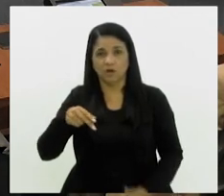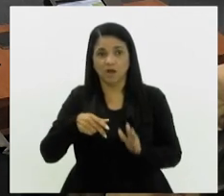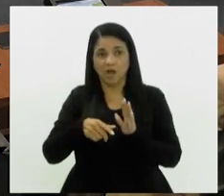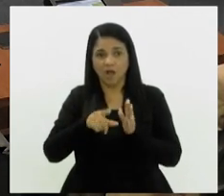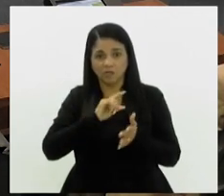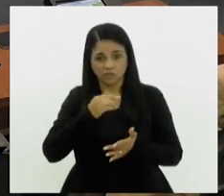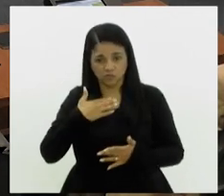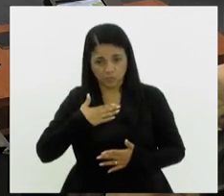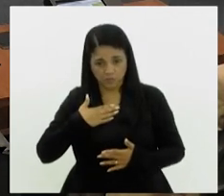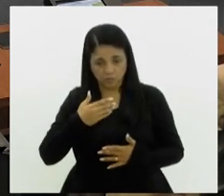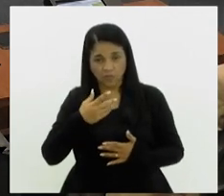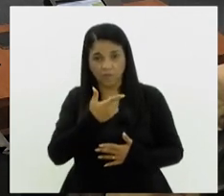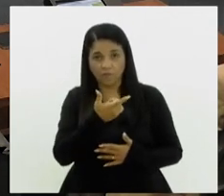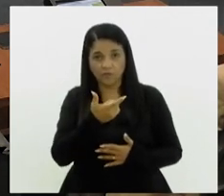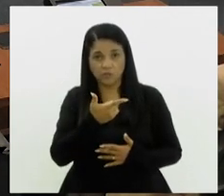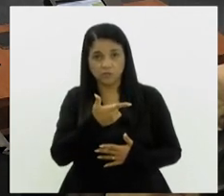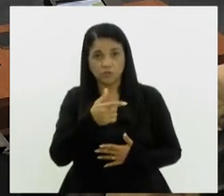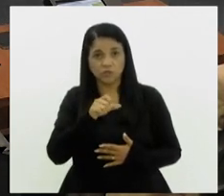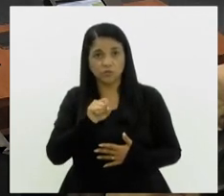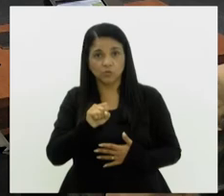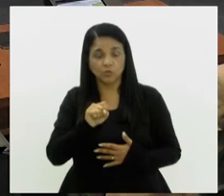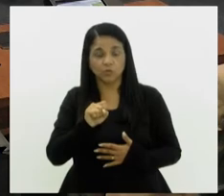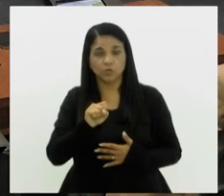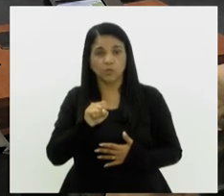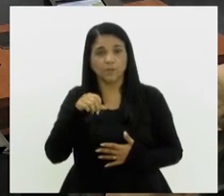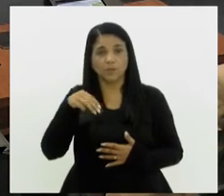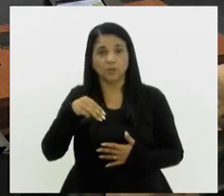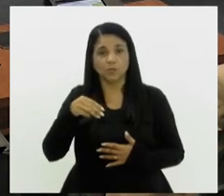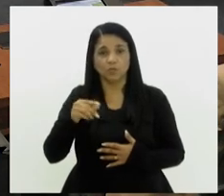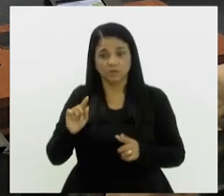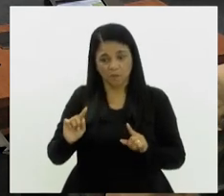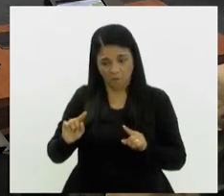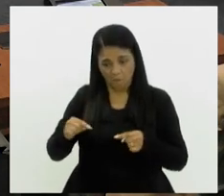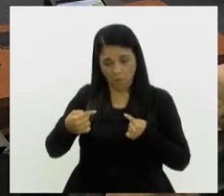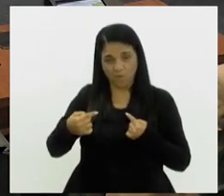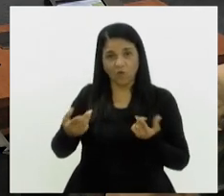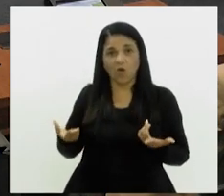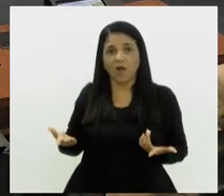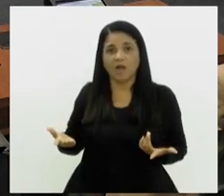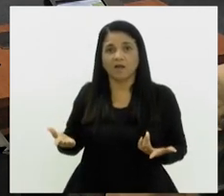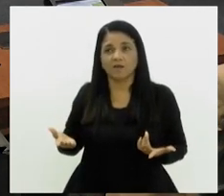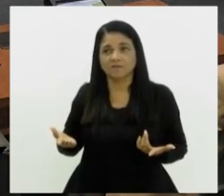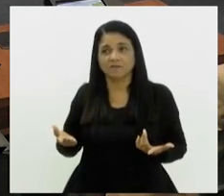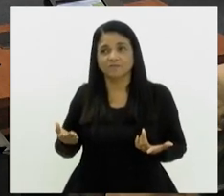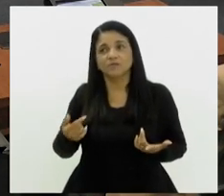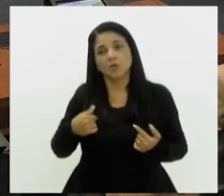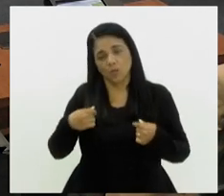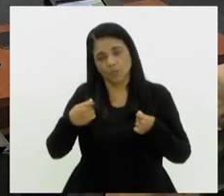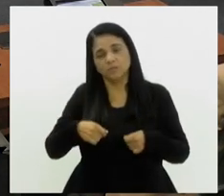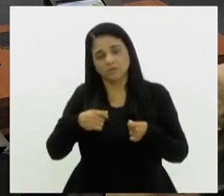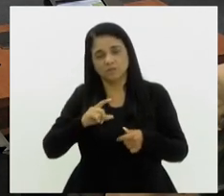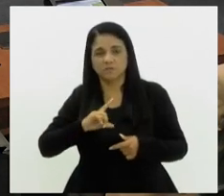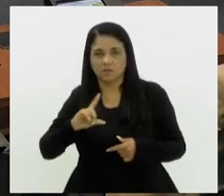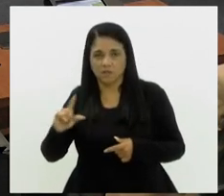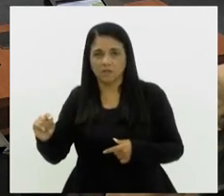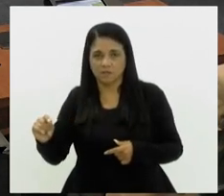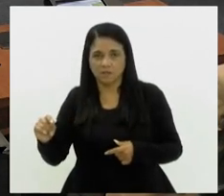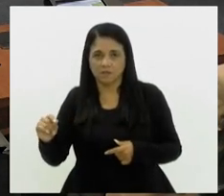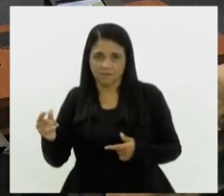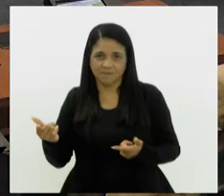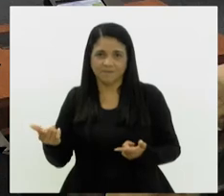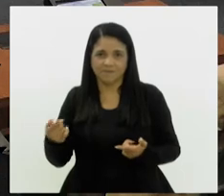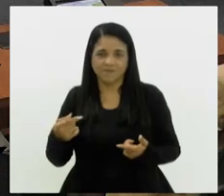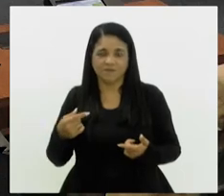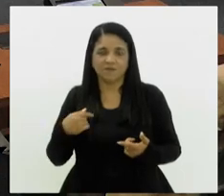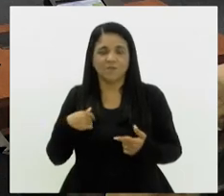28 minutos. Mas porque eu fui provocado. Não, provocado para... Quando a gente é provocado, a gente responde em 5. Eu vou